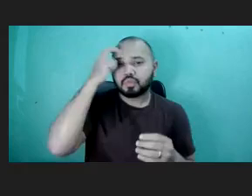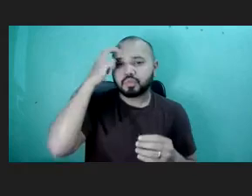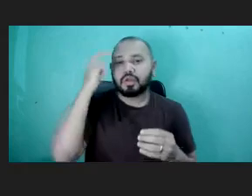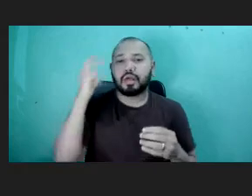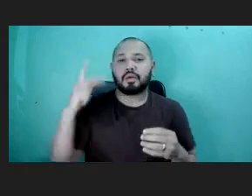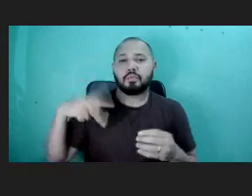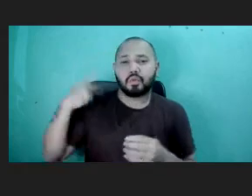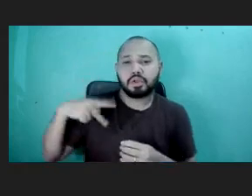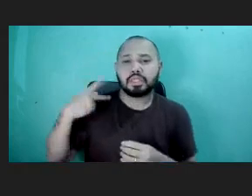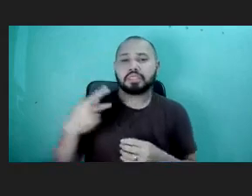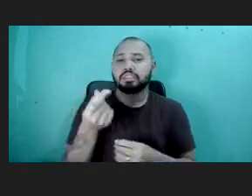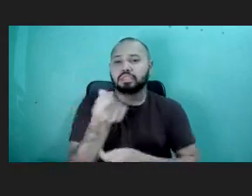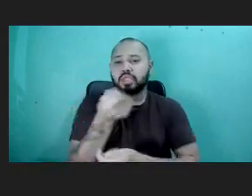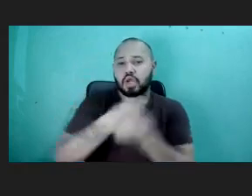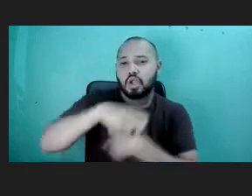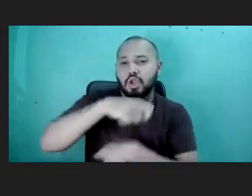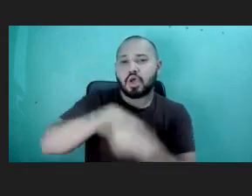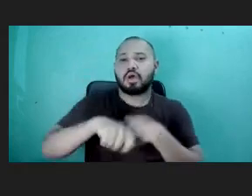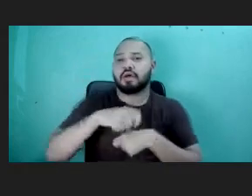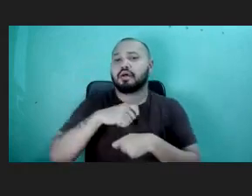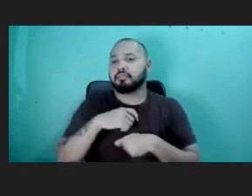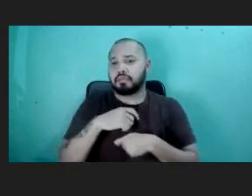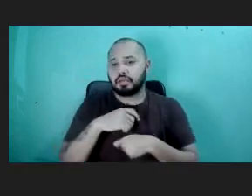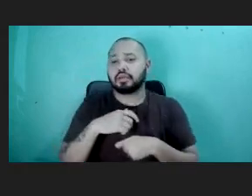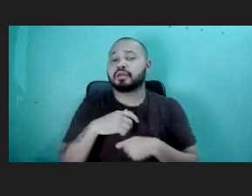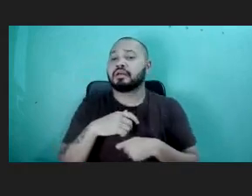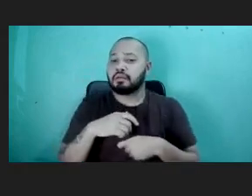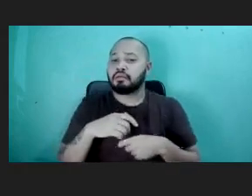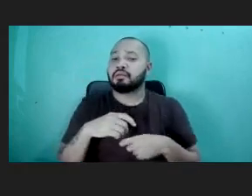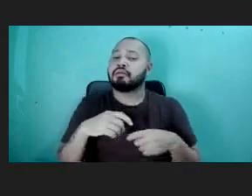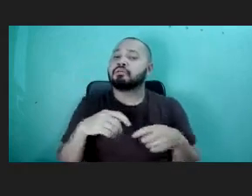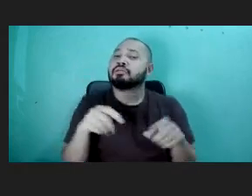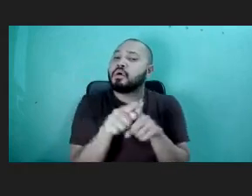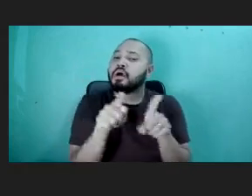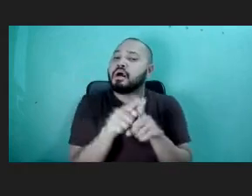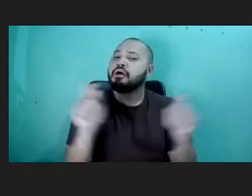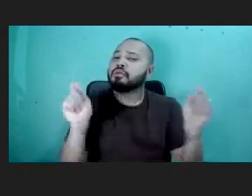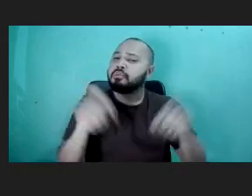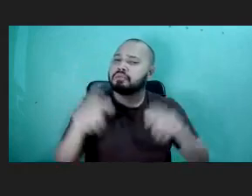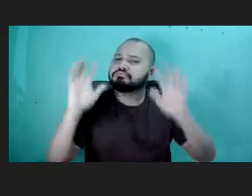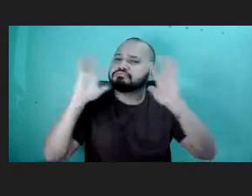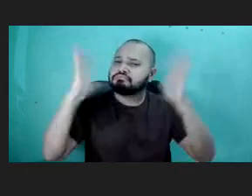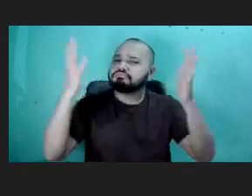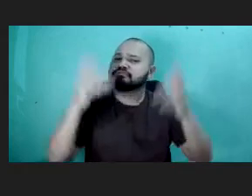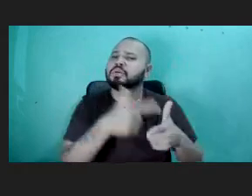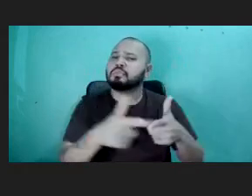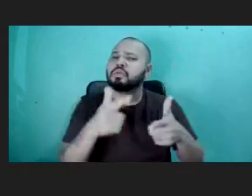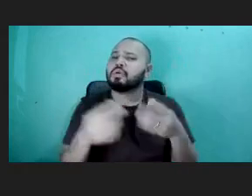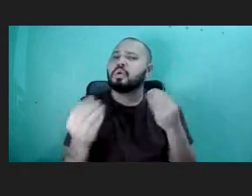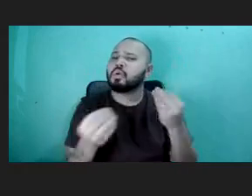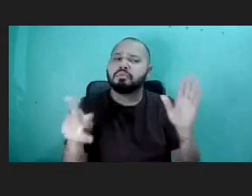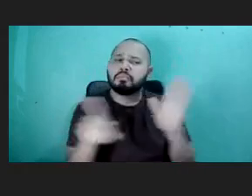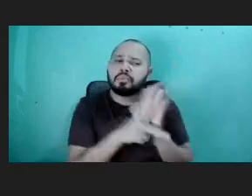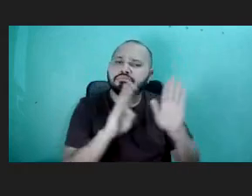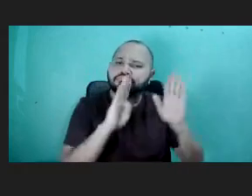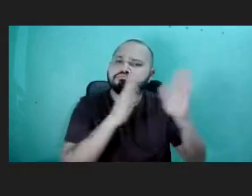políticos e econômicos, elas passam a ser interpretadas como problemas que são exclusivamente